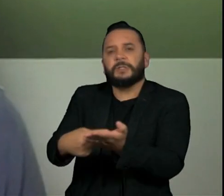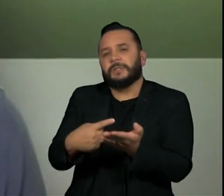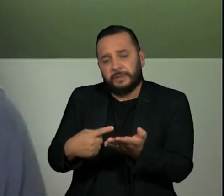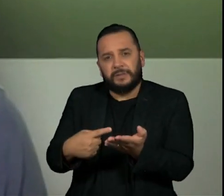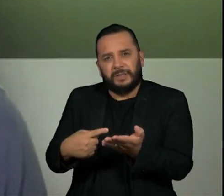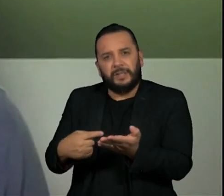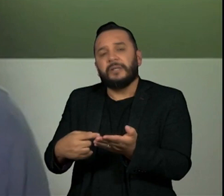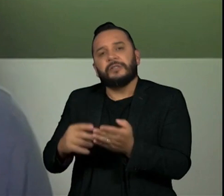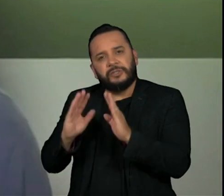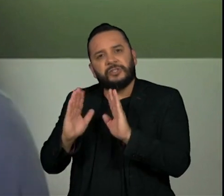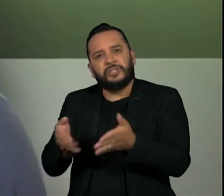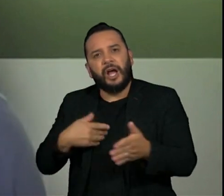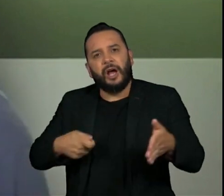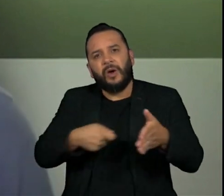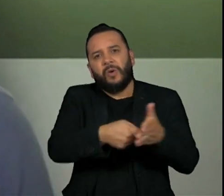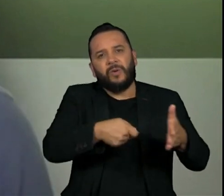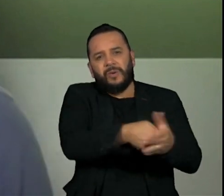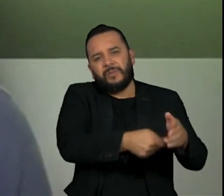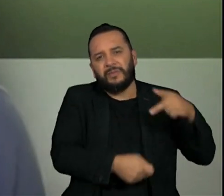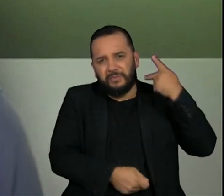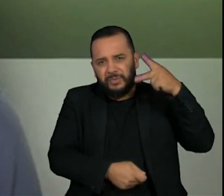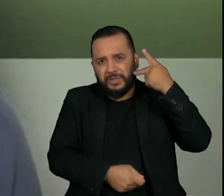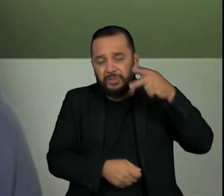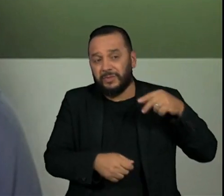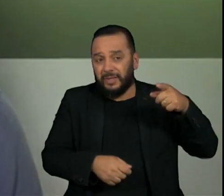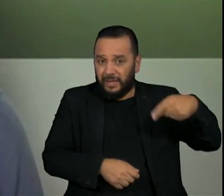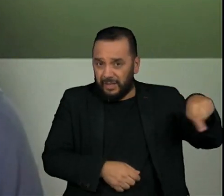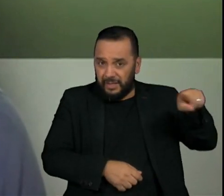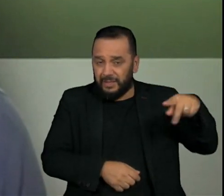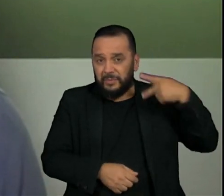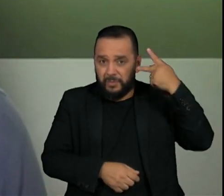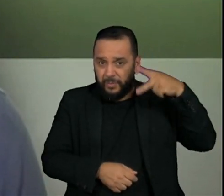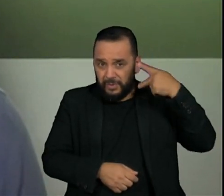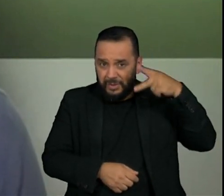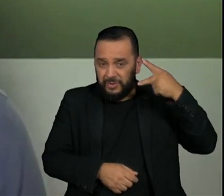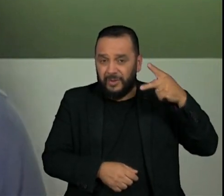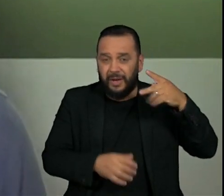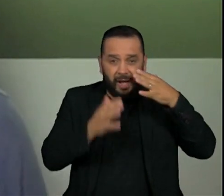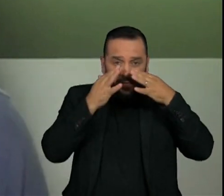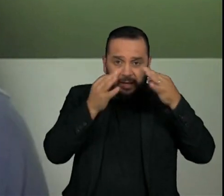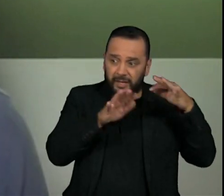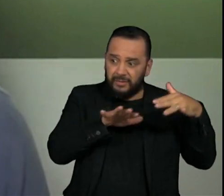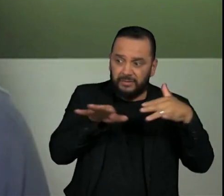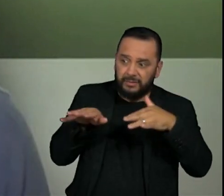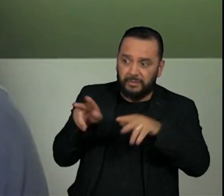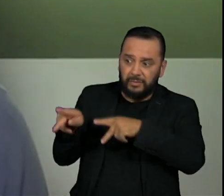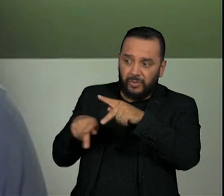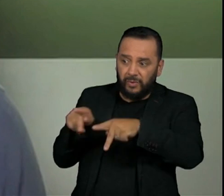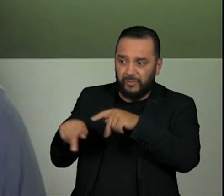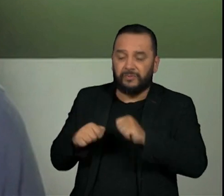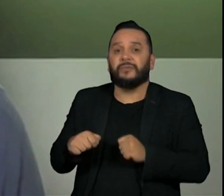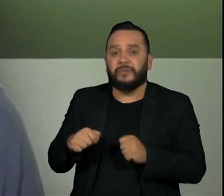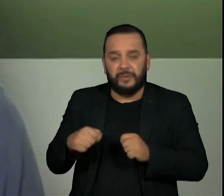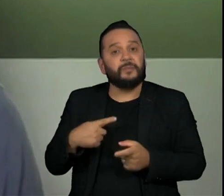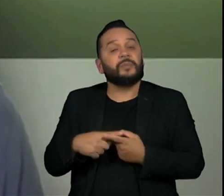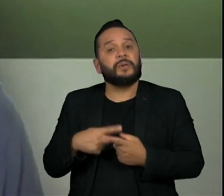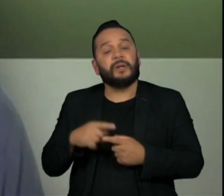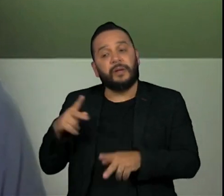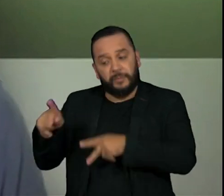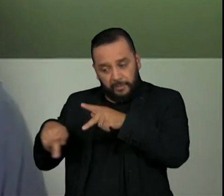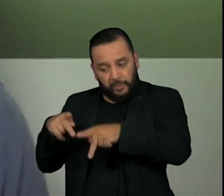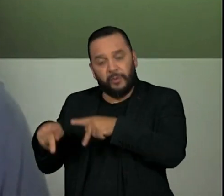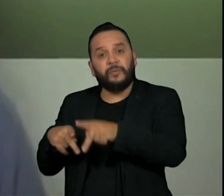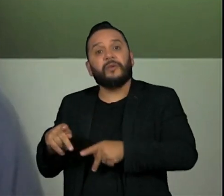os políticos são sempre atentos a isso que a população está falando, porque eles estão sempre lembrando que a eleição vem